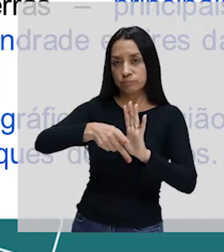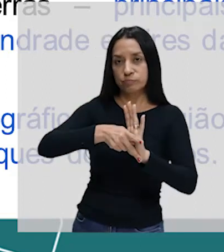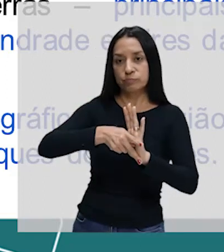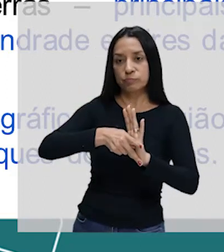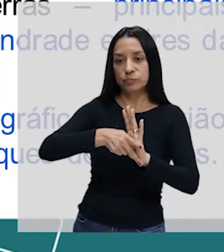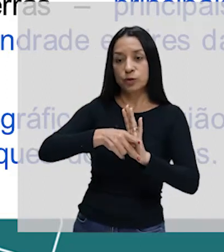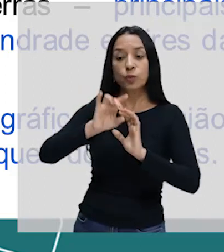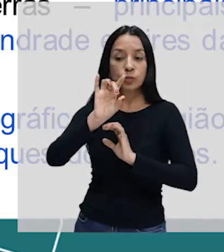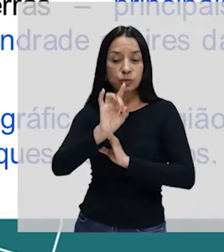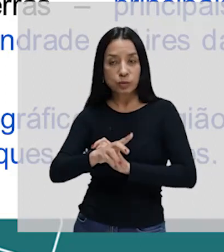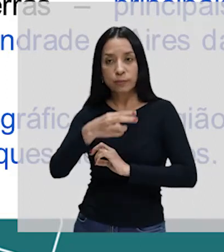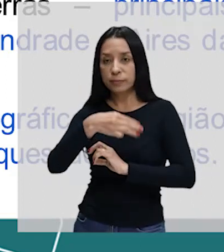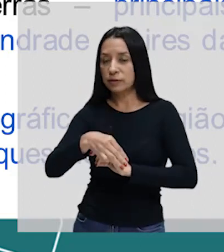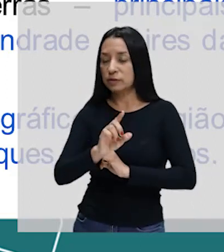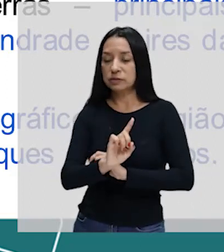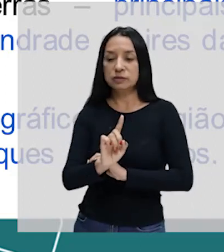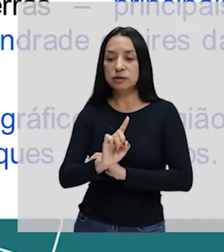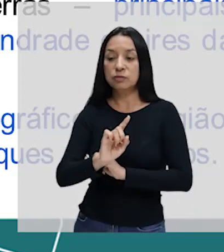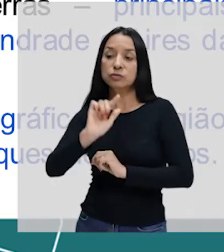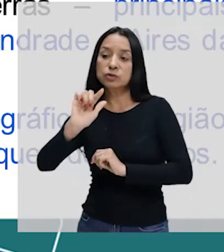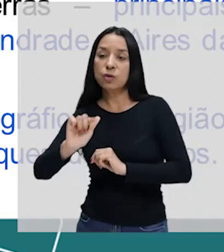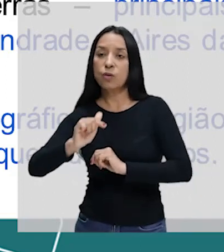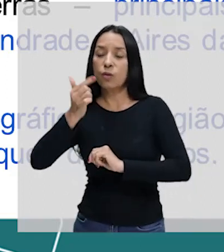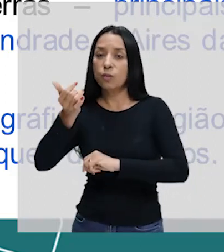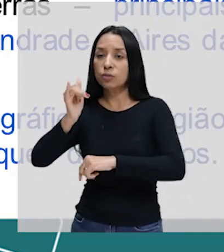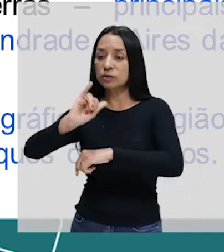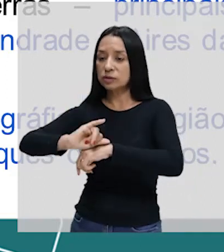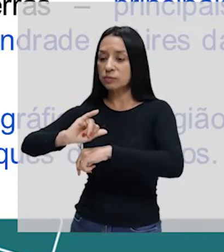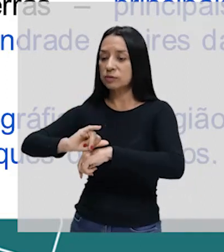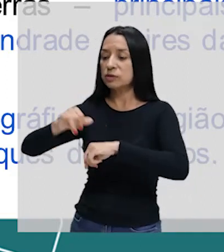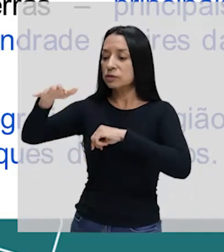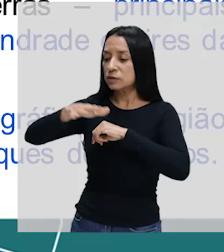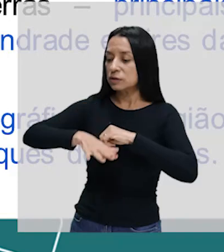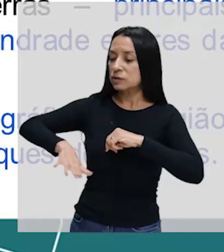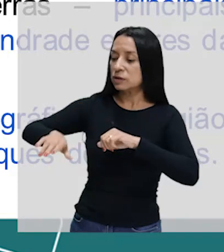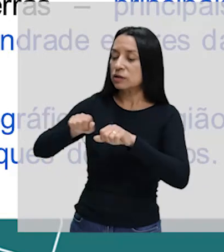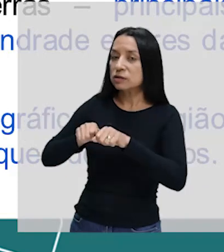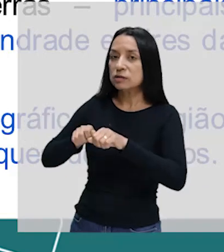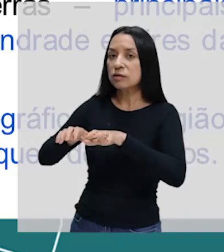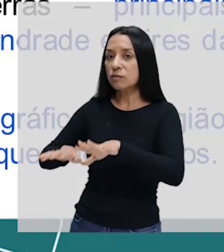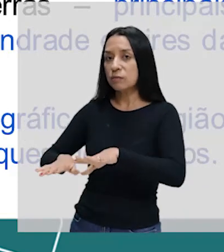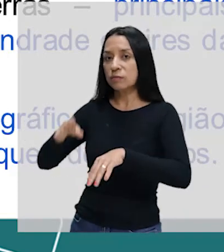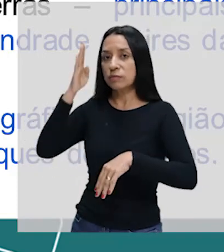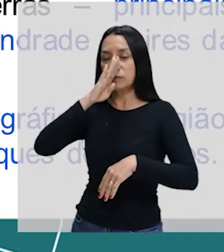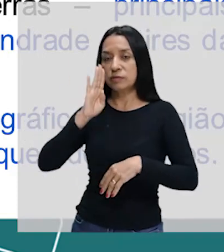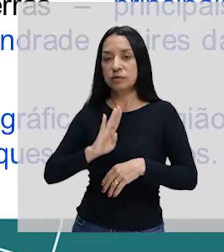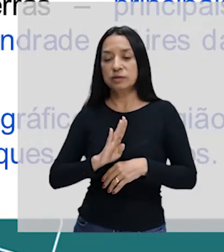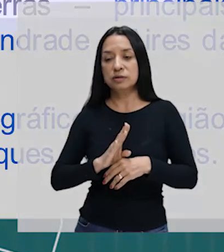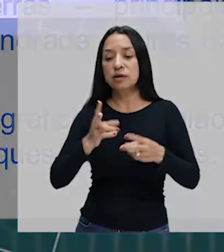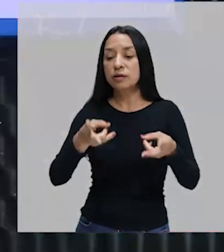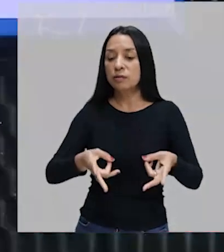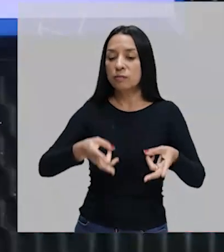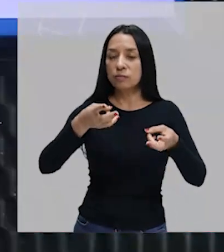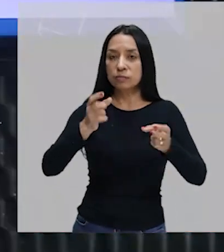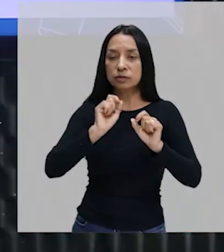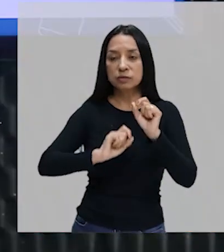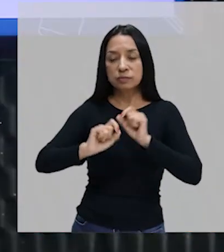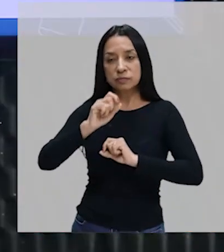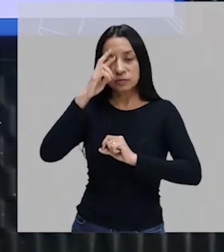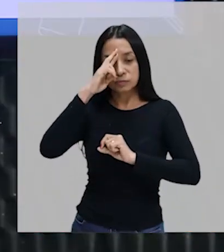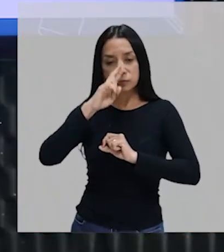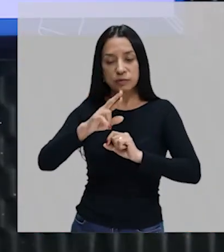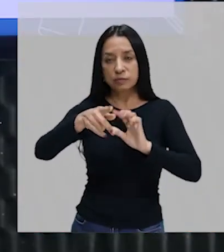maranhense, mas das demais capitanias aqui da colônia brasileira. Então, observe que os donatários da capitania do